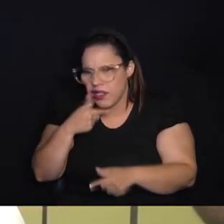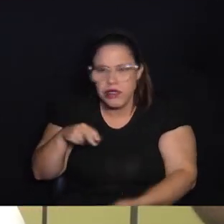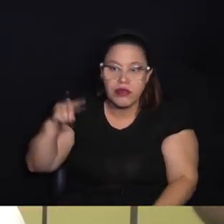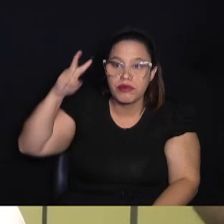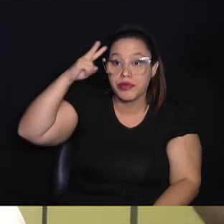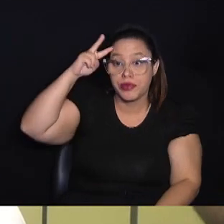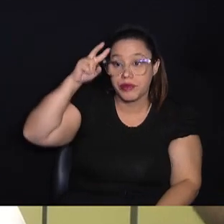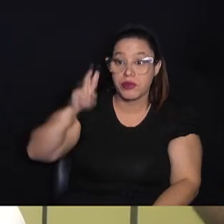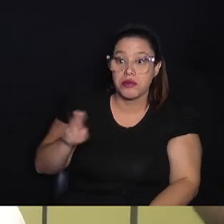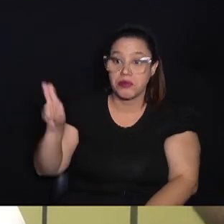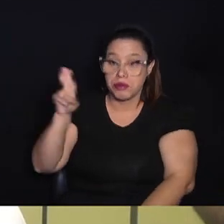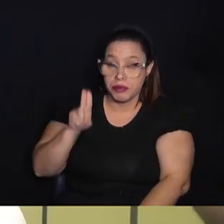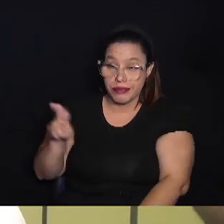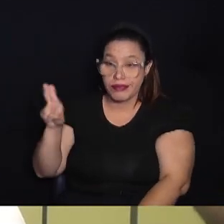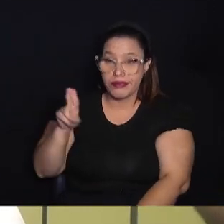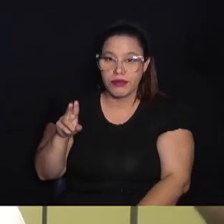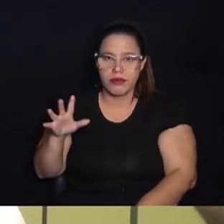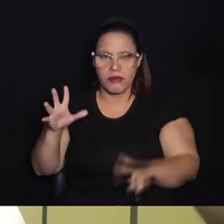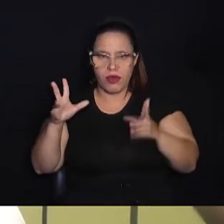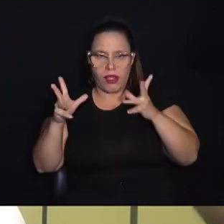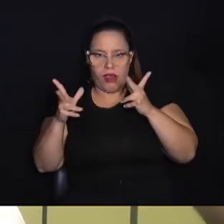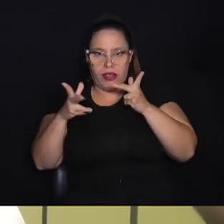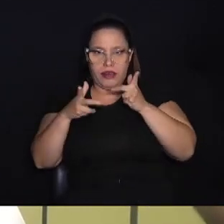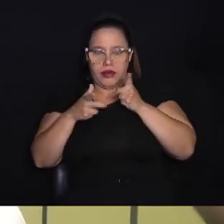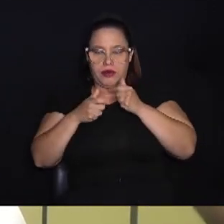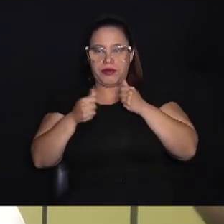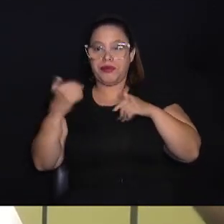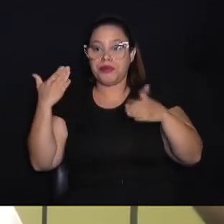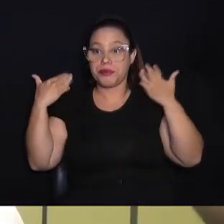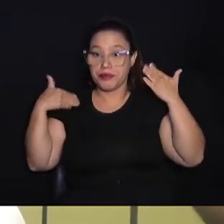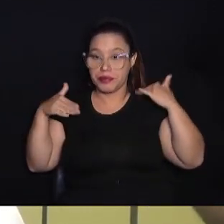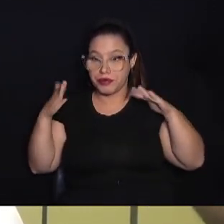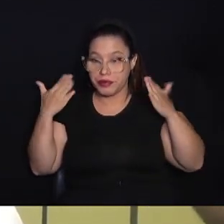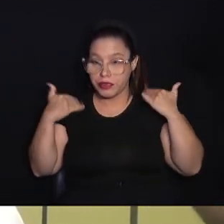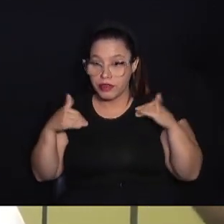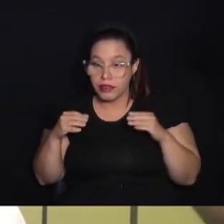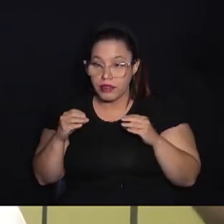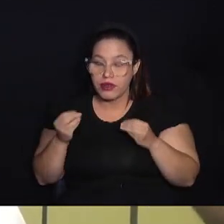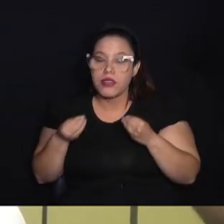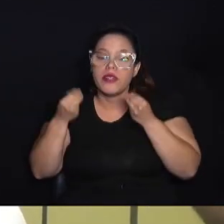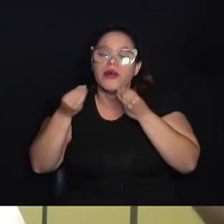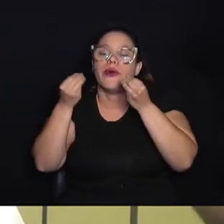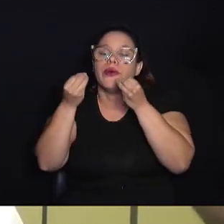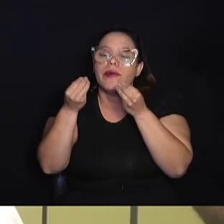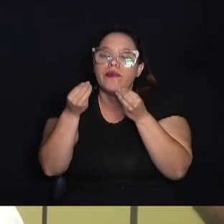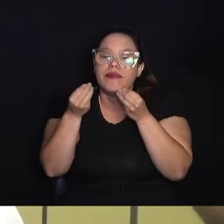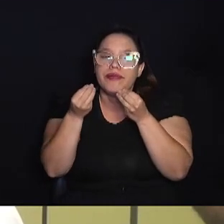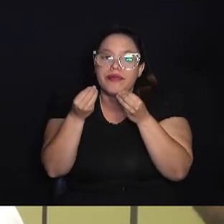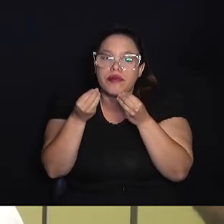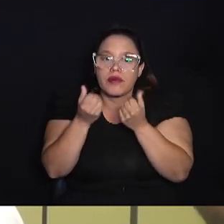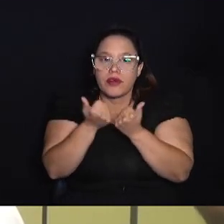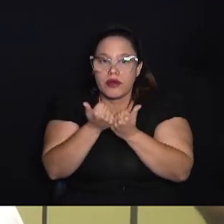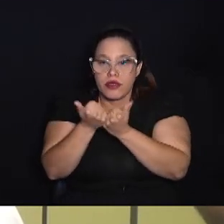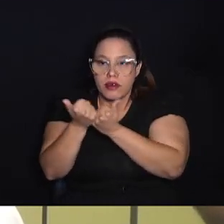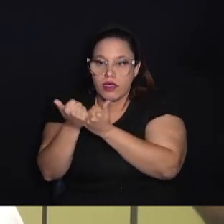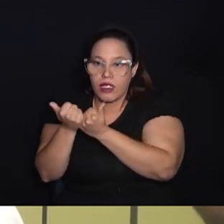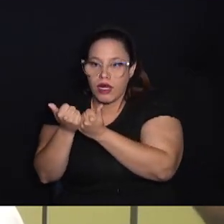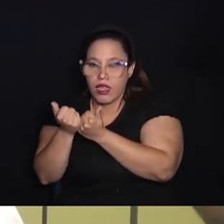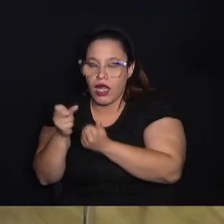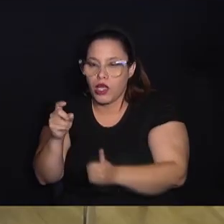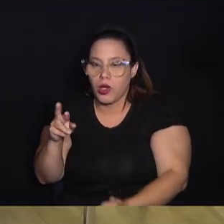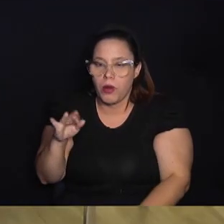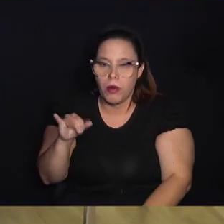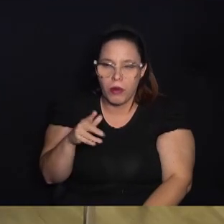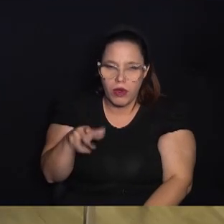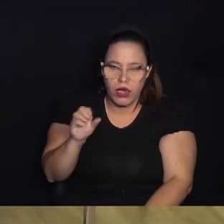utilizados né é maravilhoso poder ver esses passeios e como a gente também promove o tia sombra e camping History que que você achou